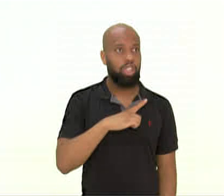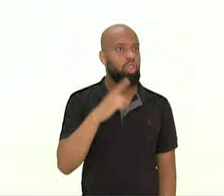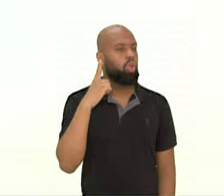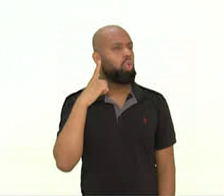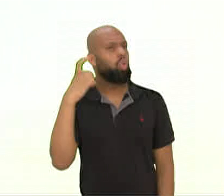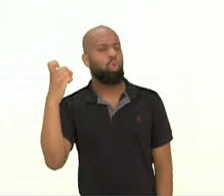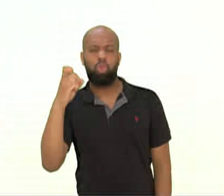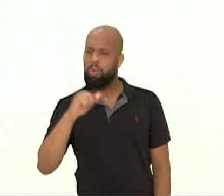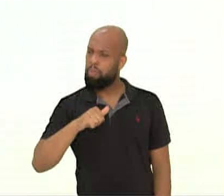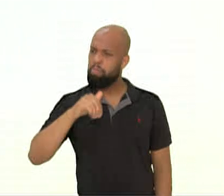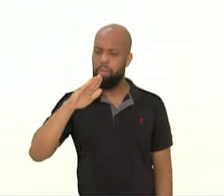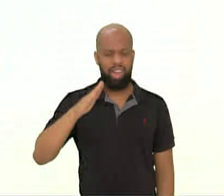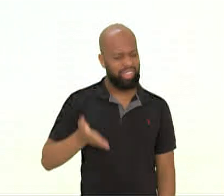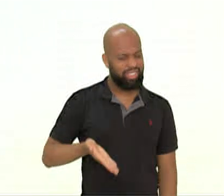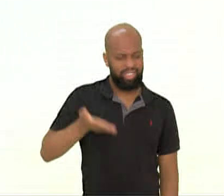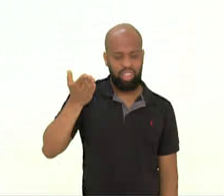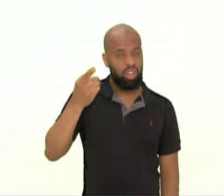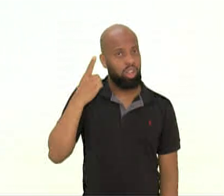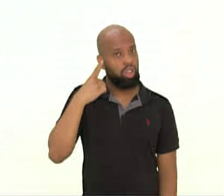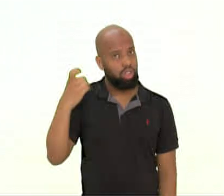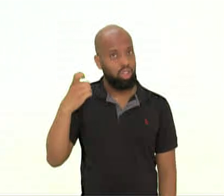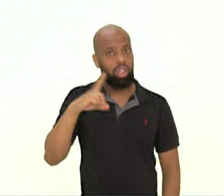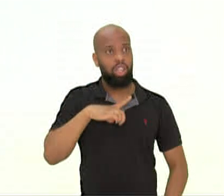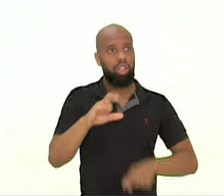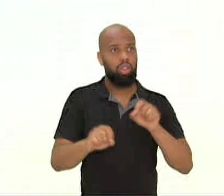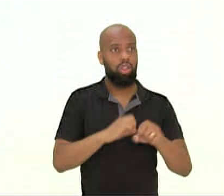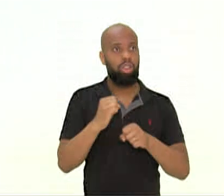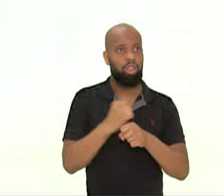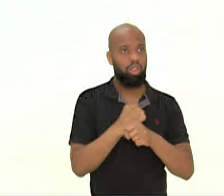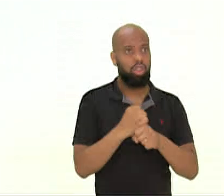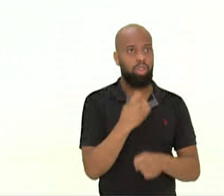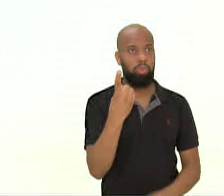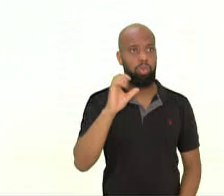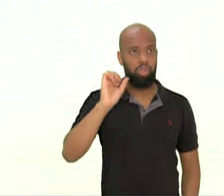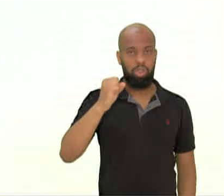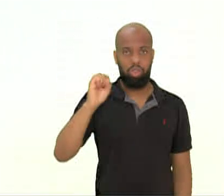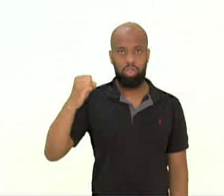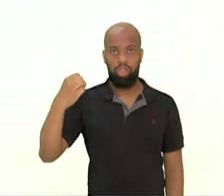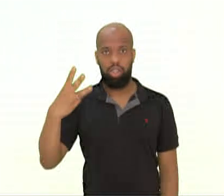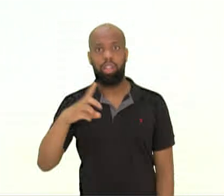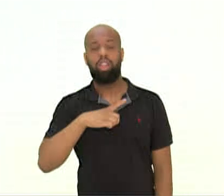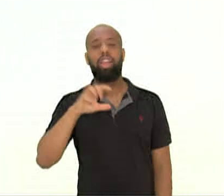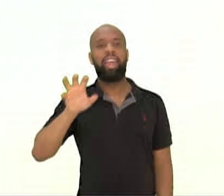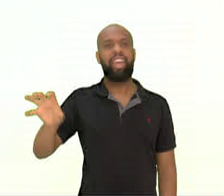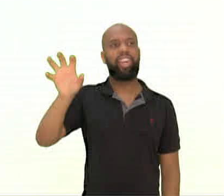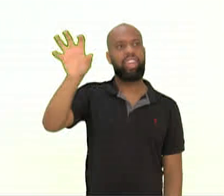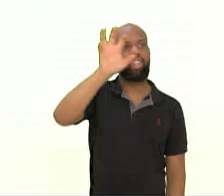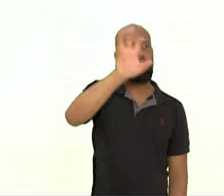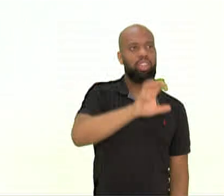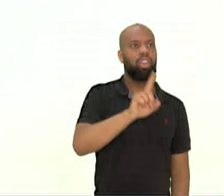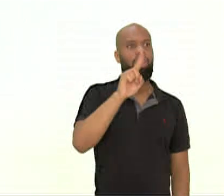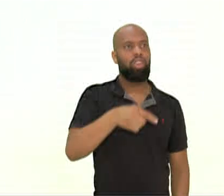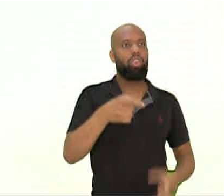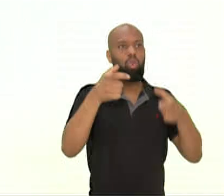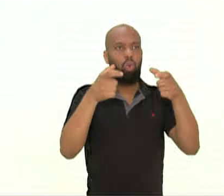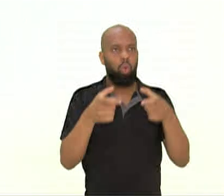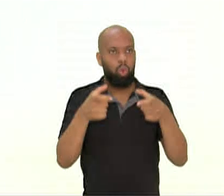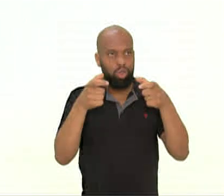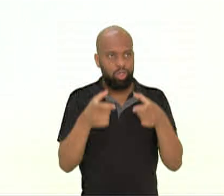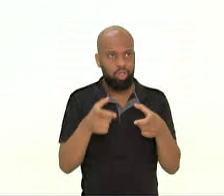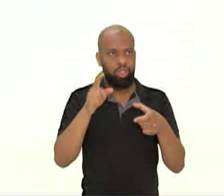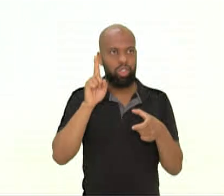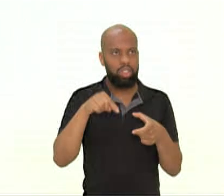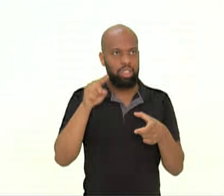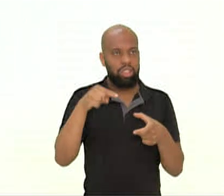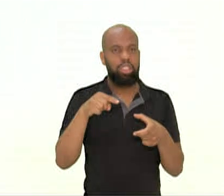mais intenso já ouvido no mundo foi em 1883 em uma região denominada Estreito de Sunda,